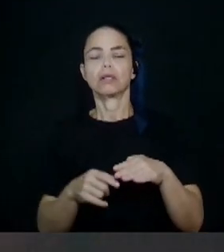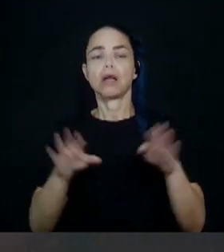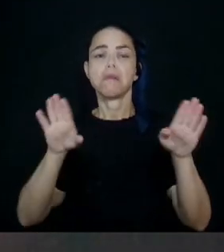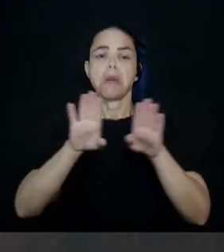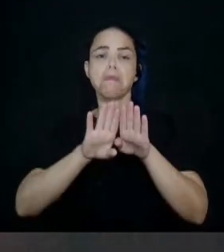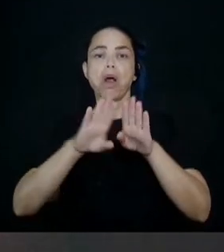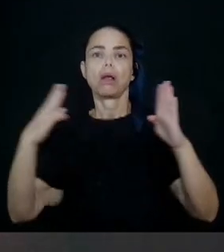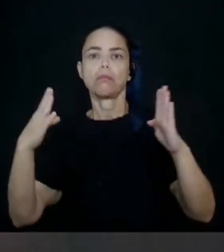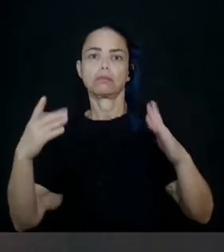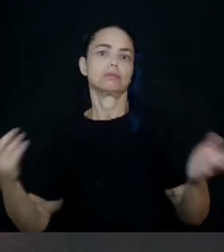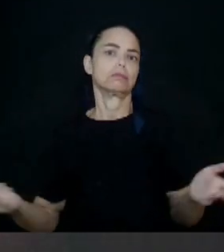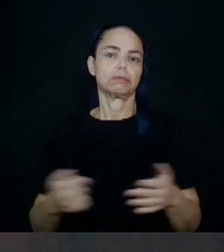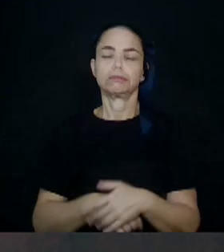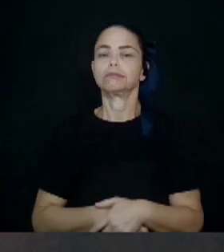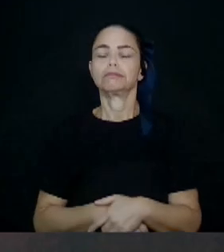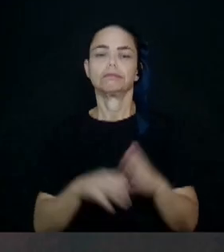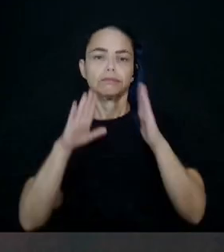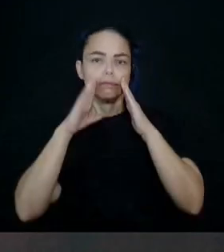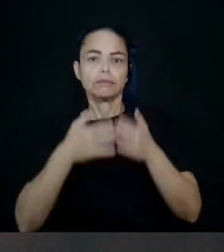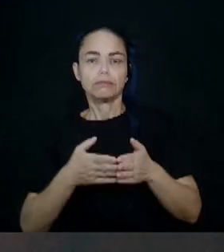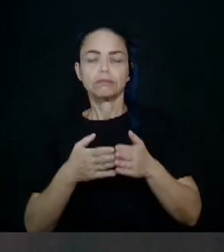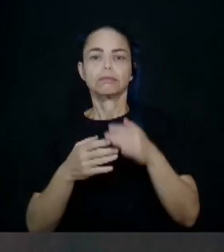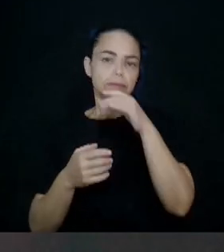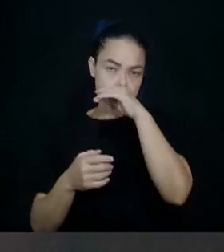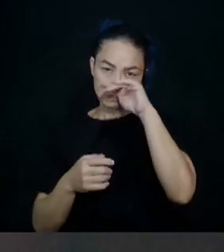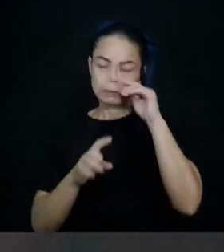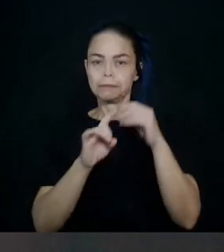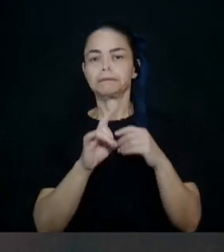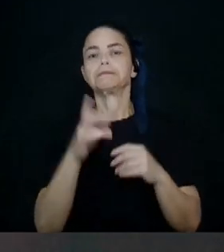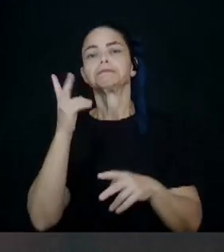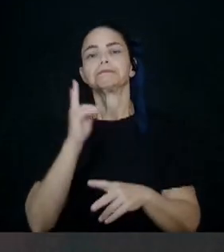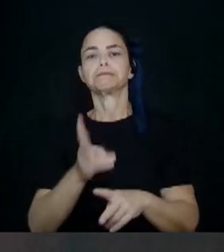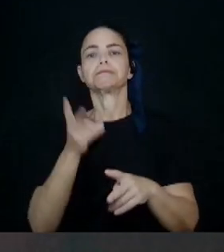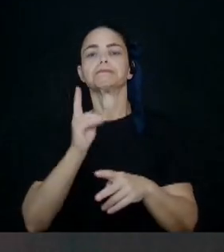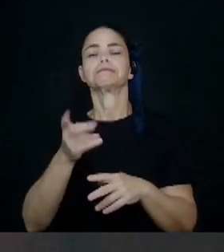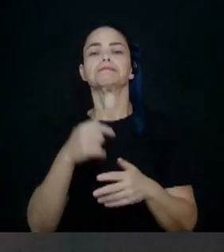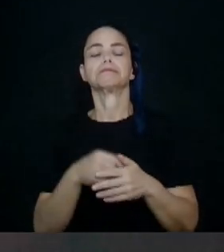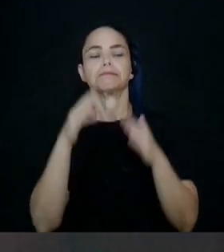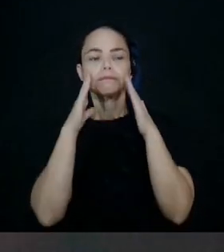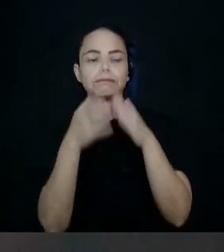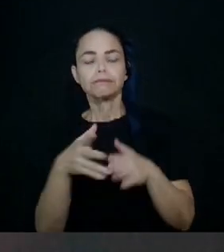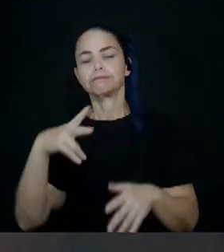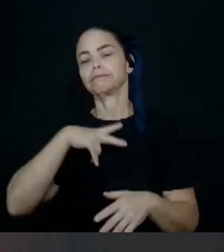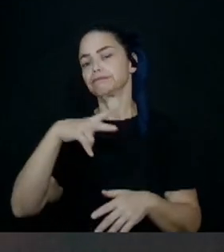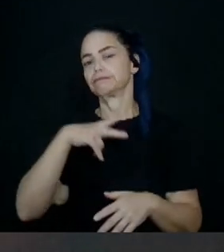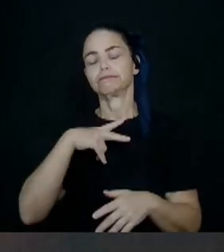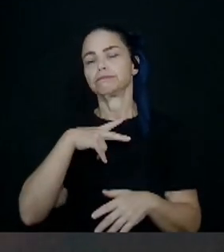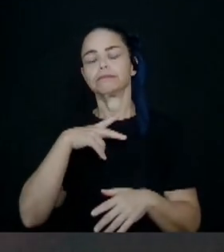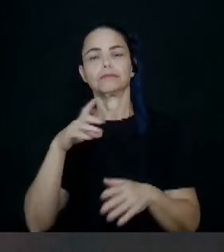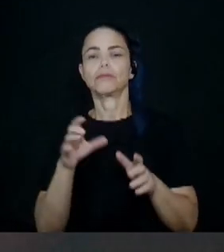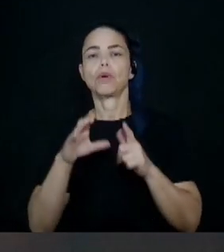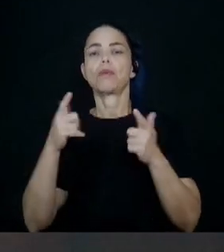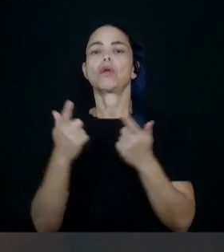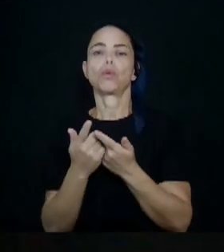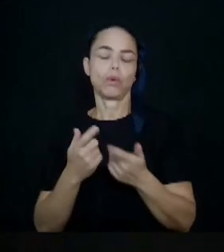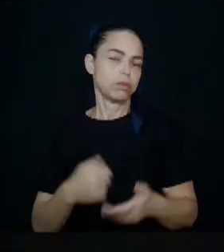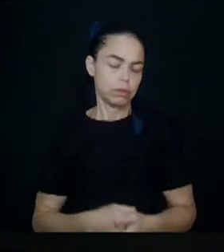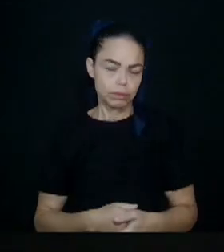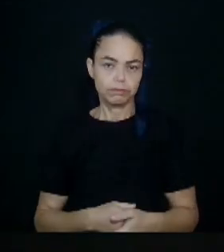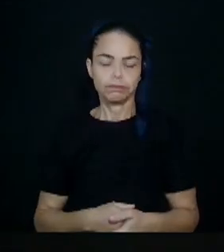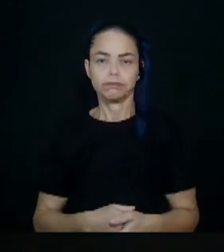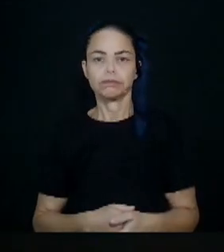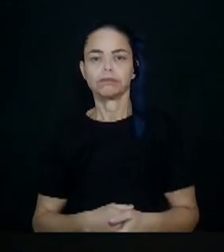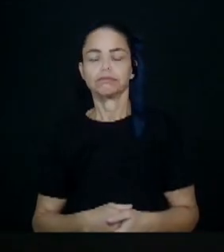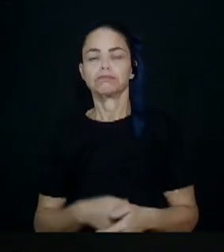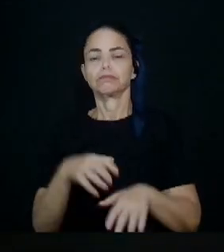Quer dizer, voltando para esse processo, quer dizer, cada vez mais olhando para o indivíduo e não para o coletivo. Exatamente. Quando você fala de